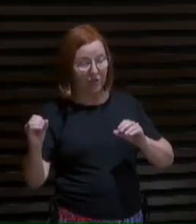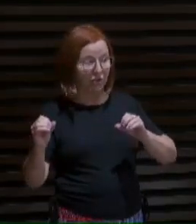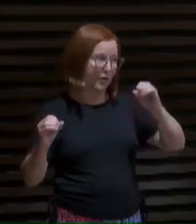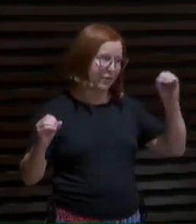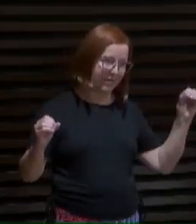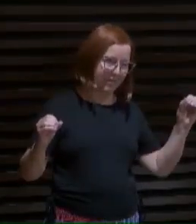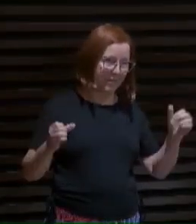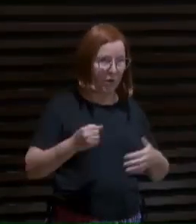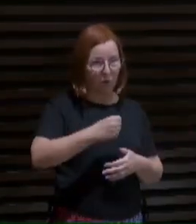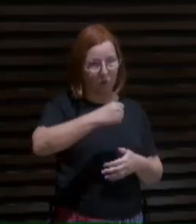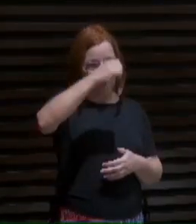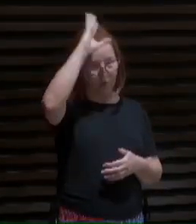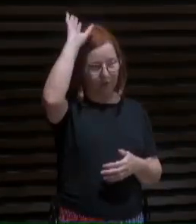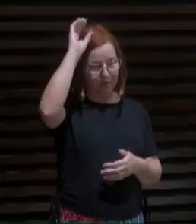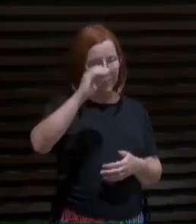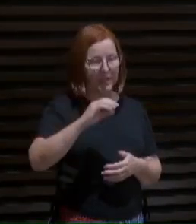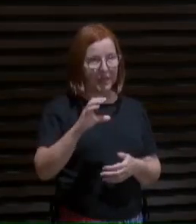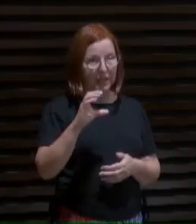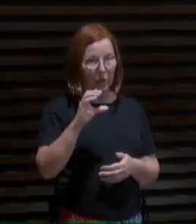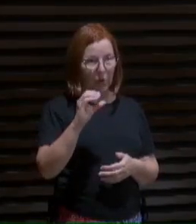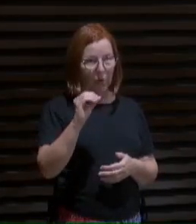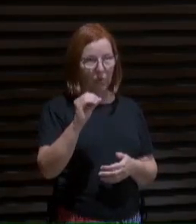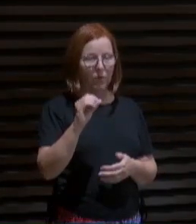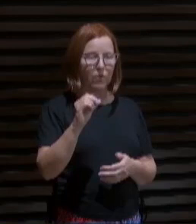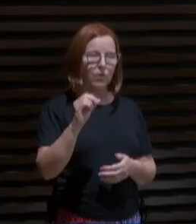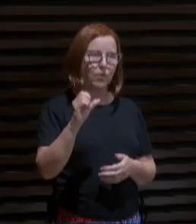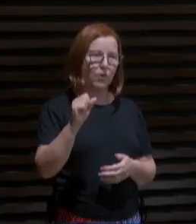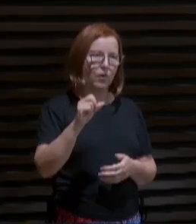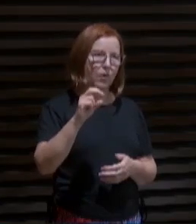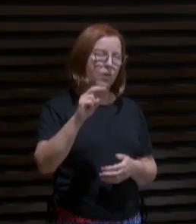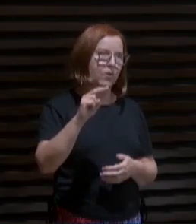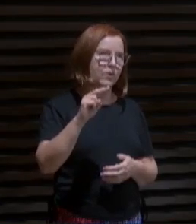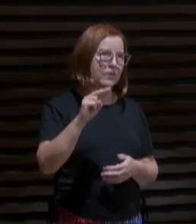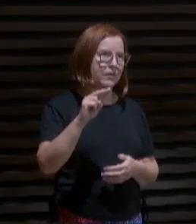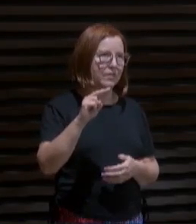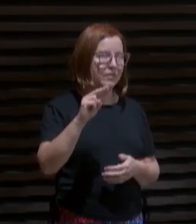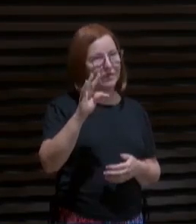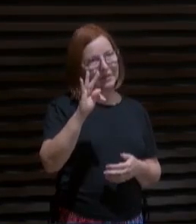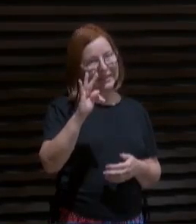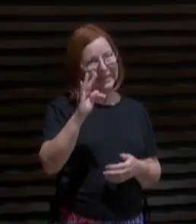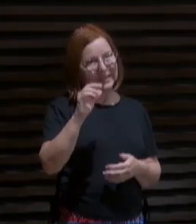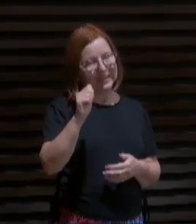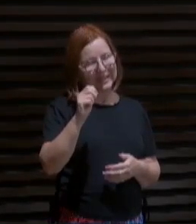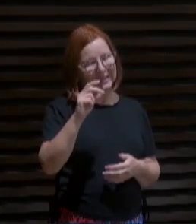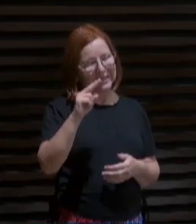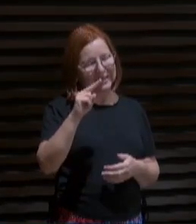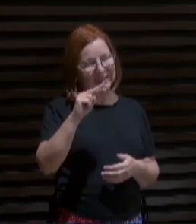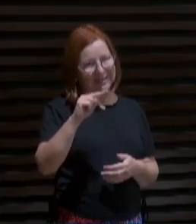Roma e Constantinopla. Quanto ao que viste de ferro misturado com barro e